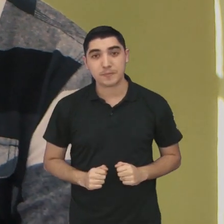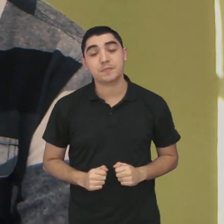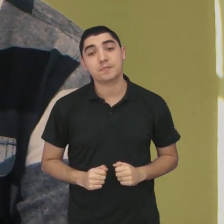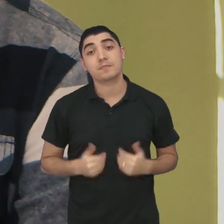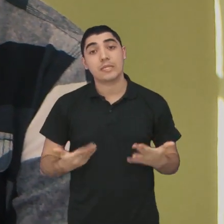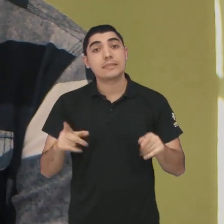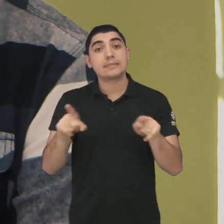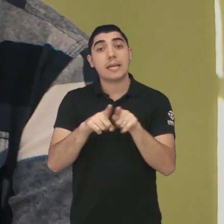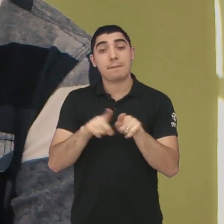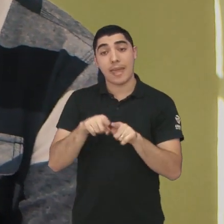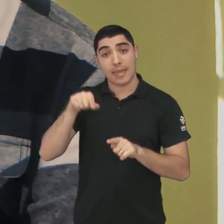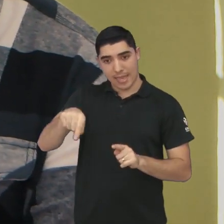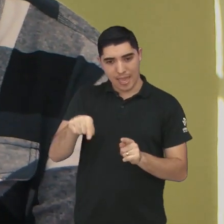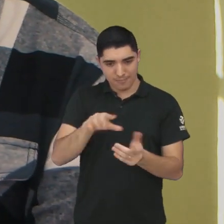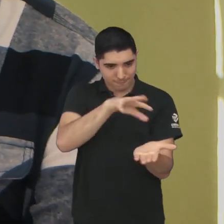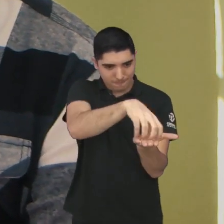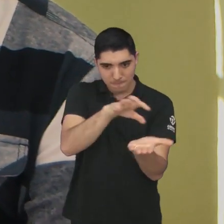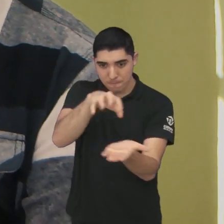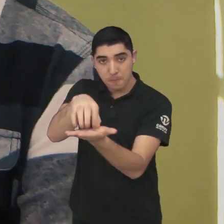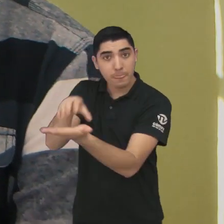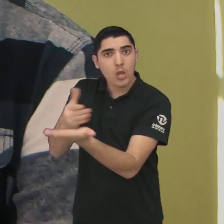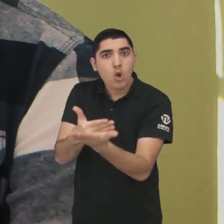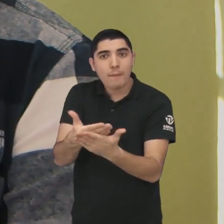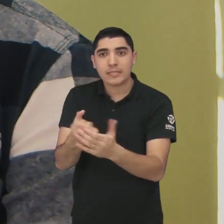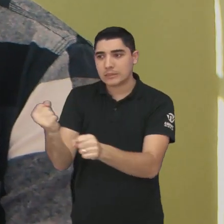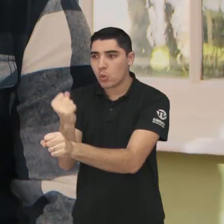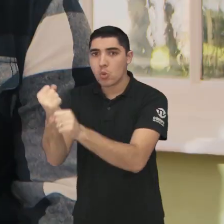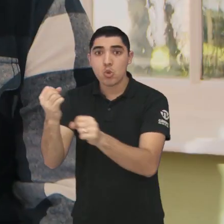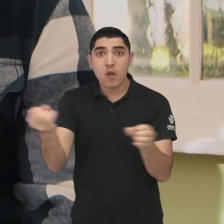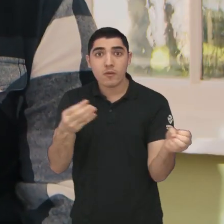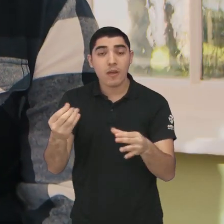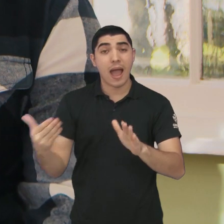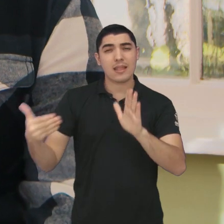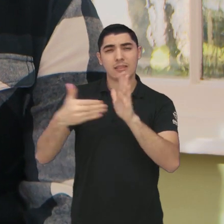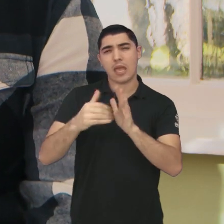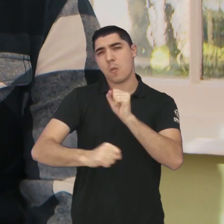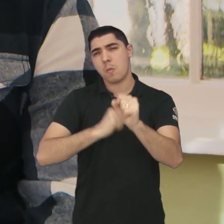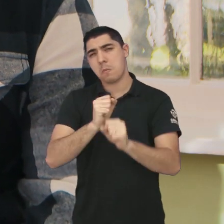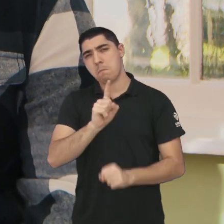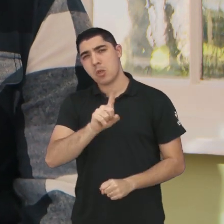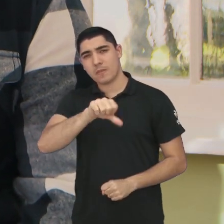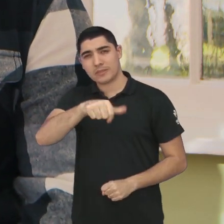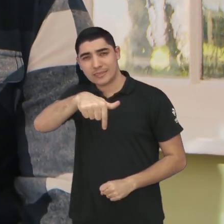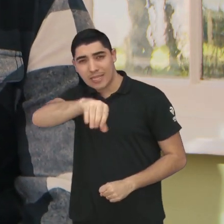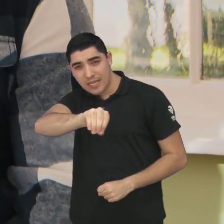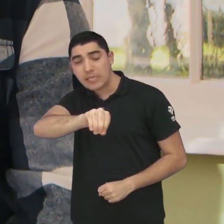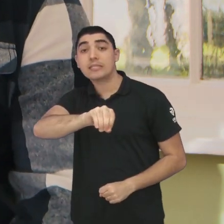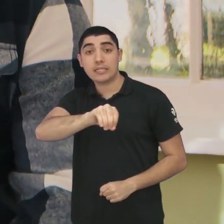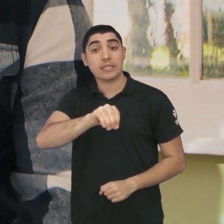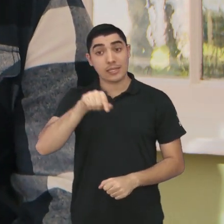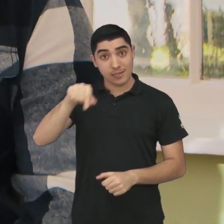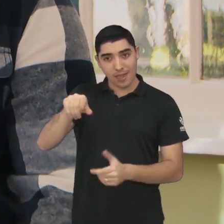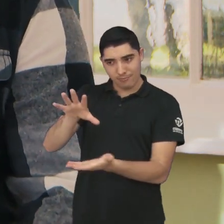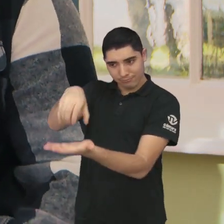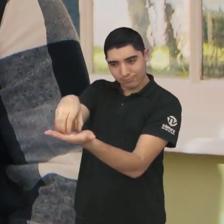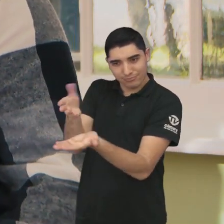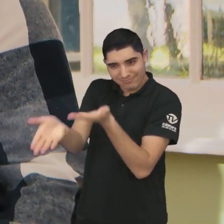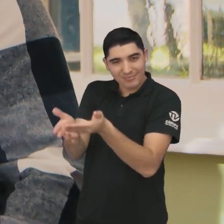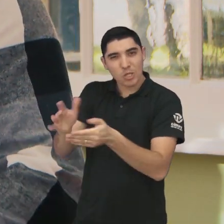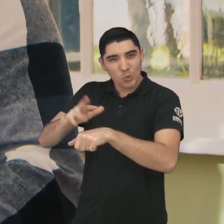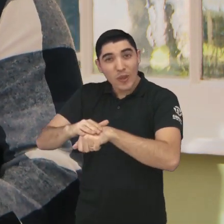tuberculose, criou depois esse maravilhoso também estabelecimento que é o das pequenas missionárias, então elas também surgiram com